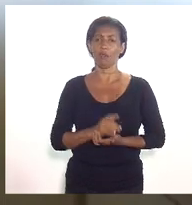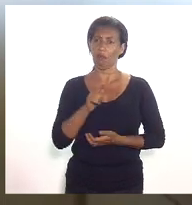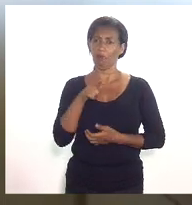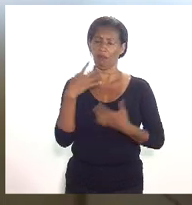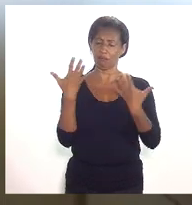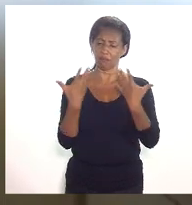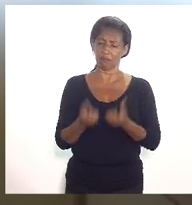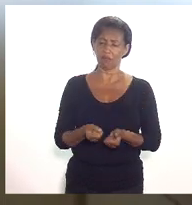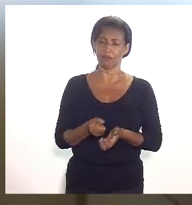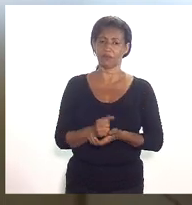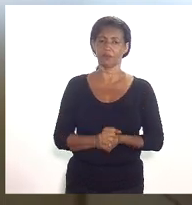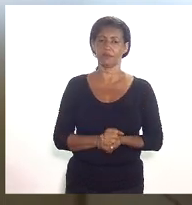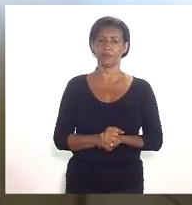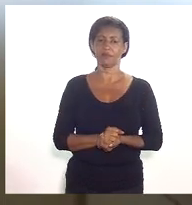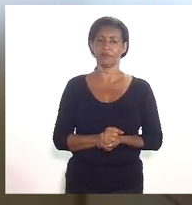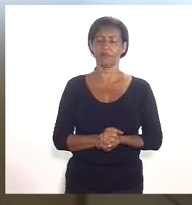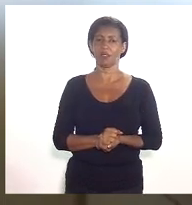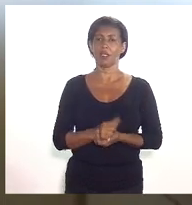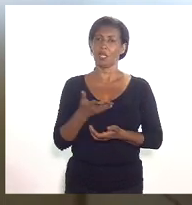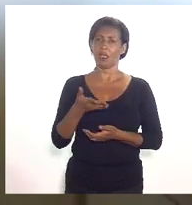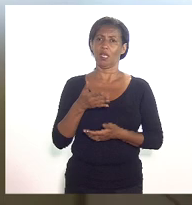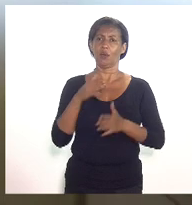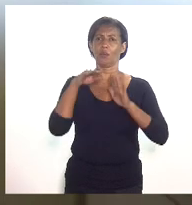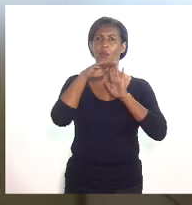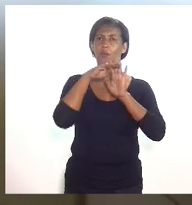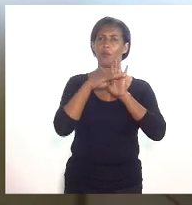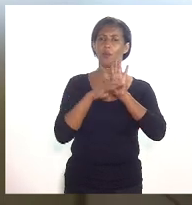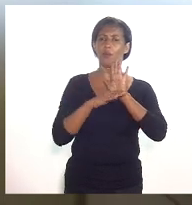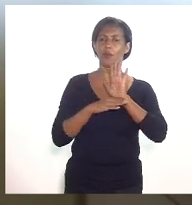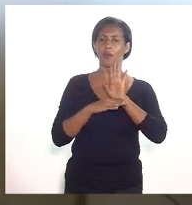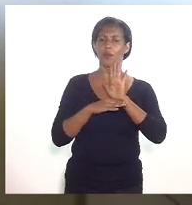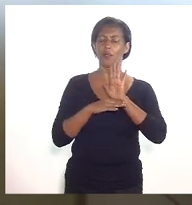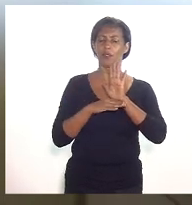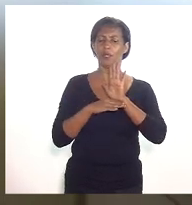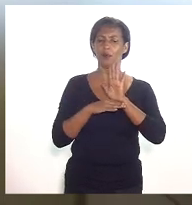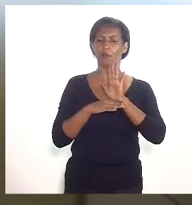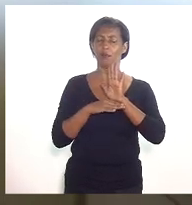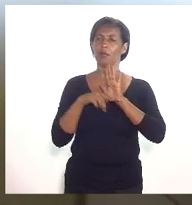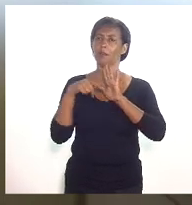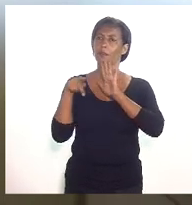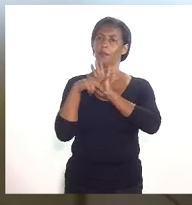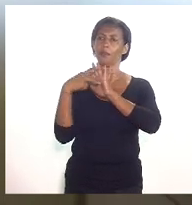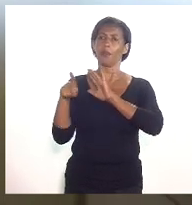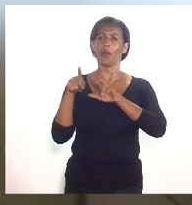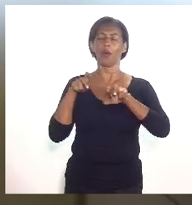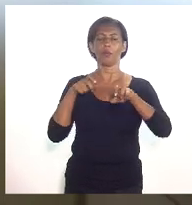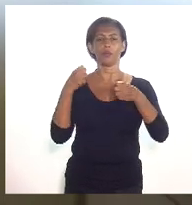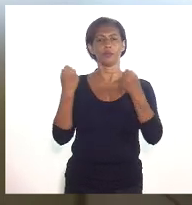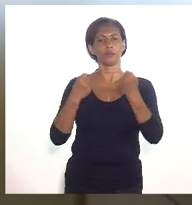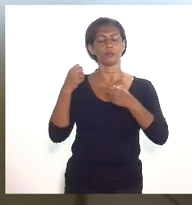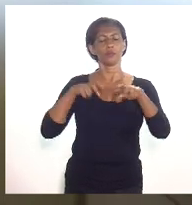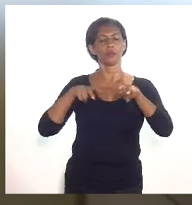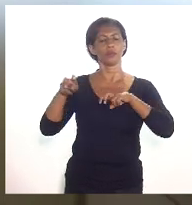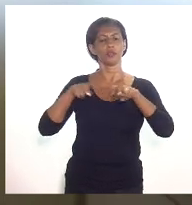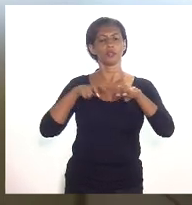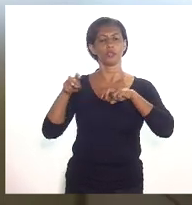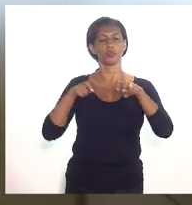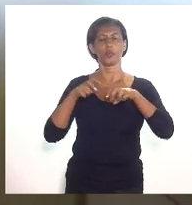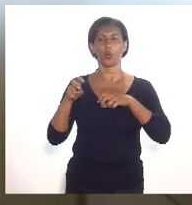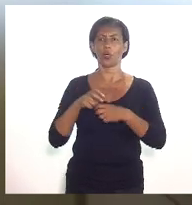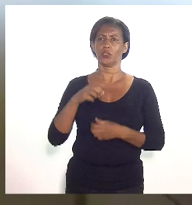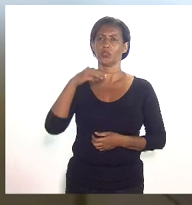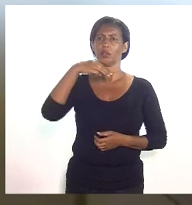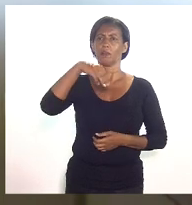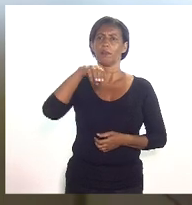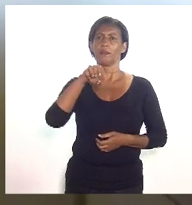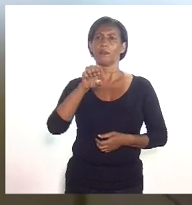pertinente. Isso é um programa de racionalidade do sistema de transporte que o órgão metropolitano